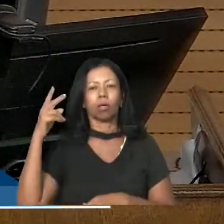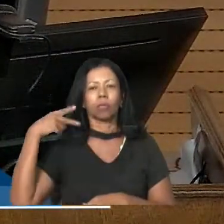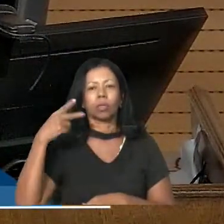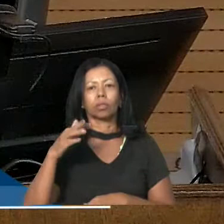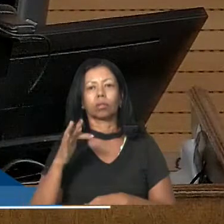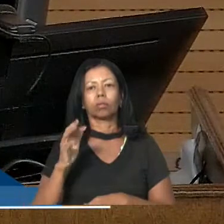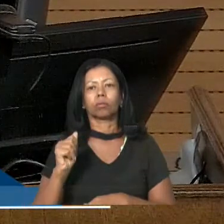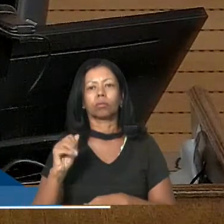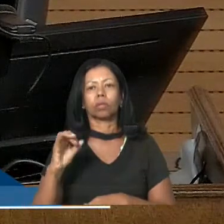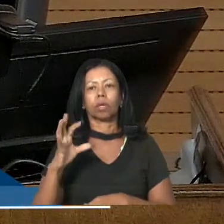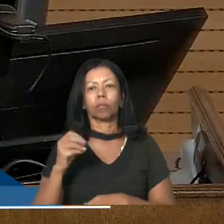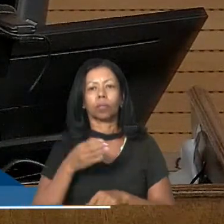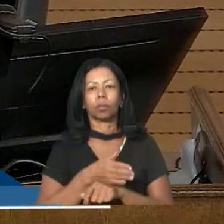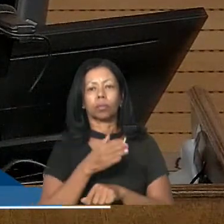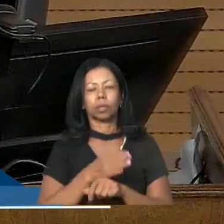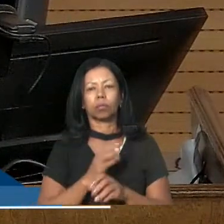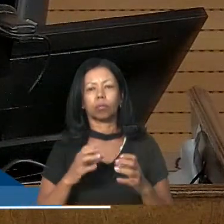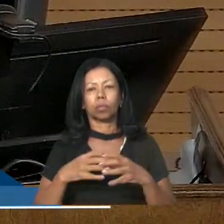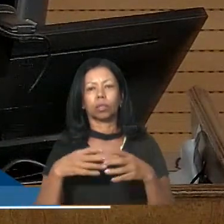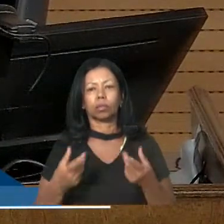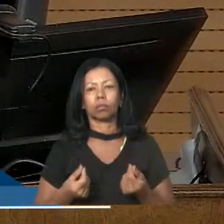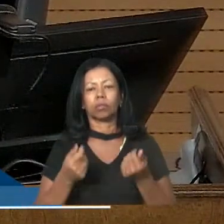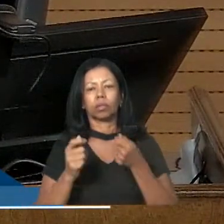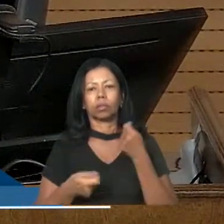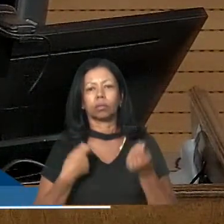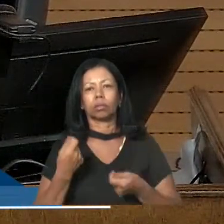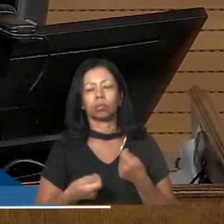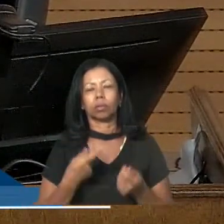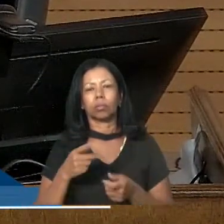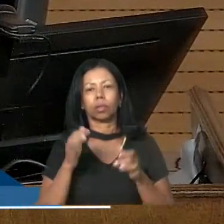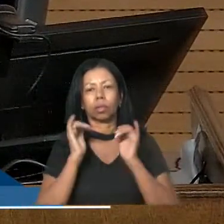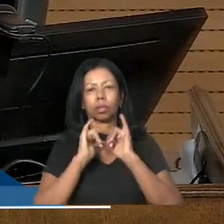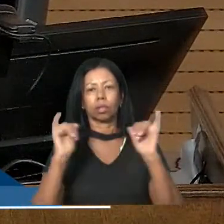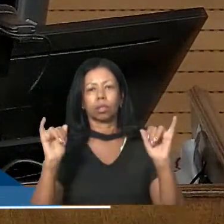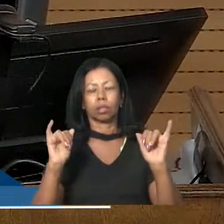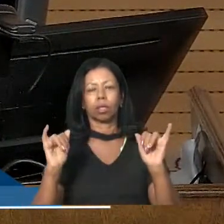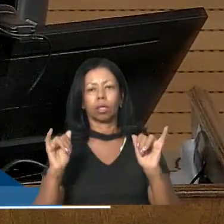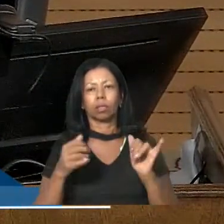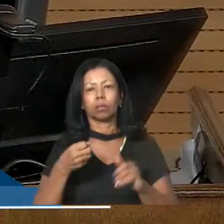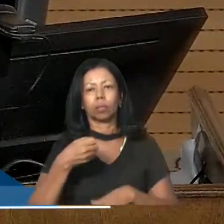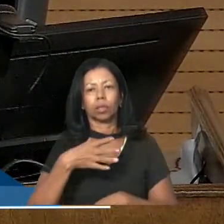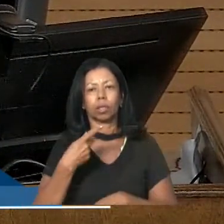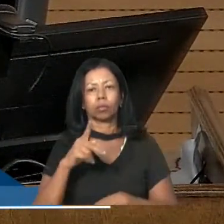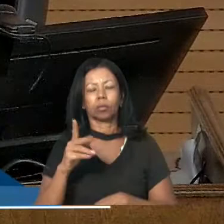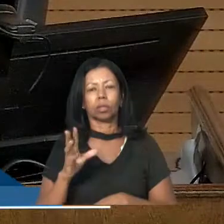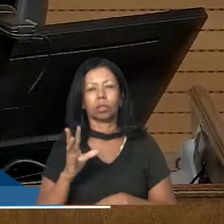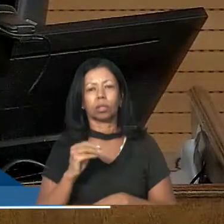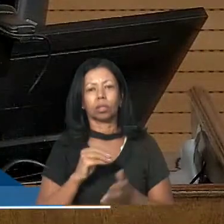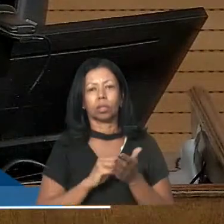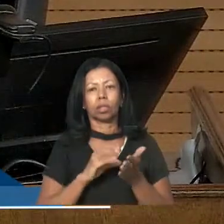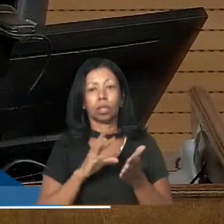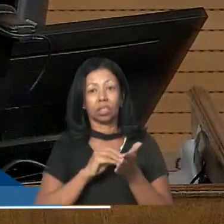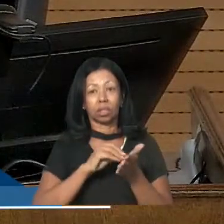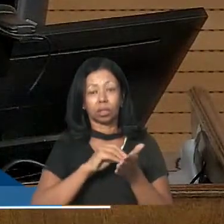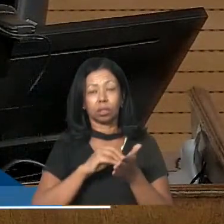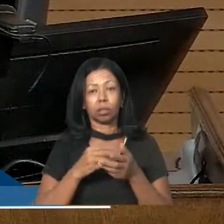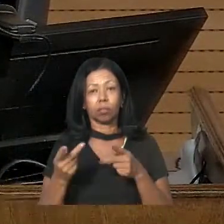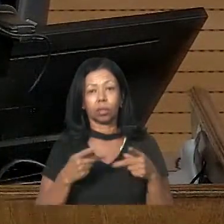Alves Moreira, membro da Comissão de Finanças e Orçamento, para declarar e justificar sua restrição à presente